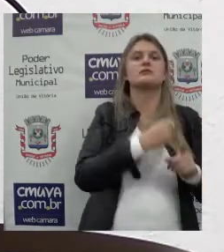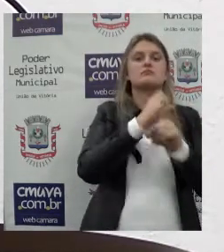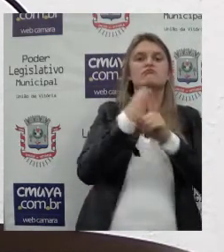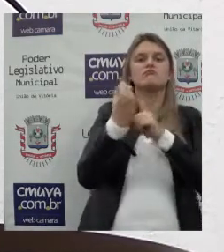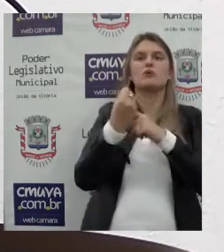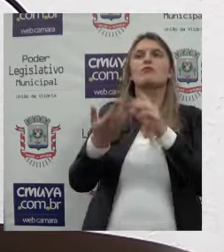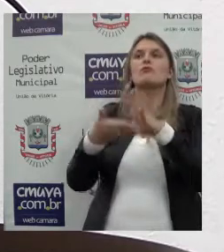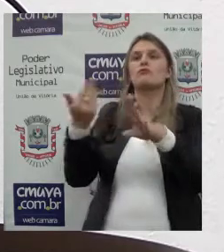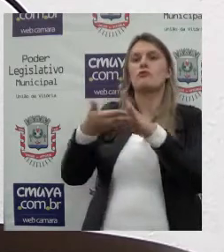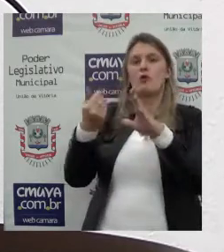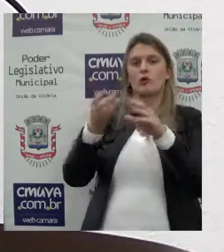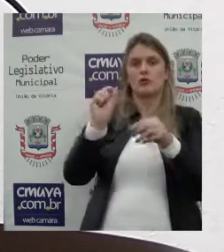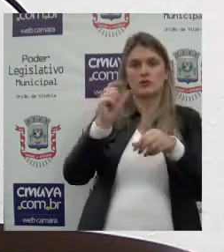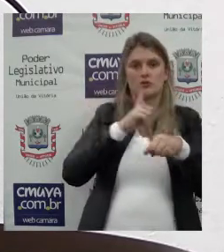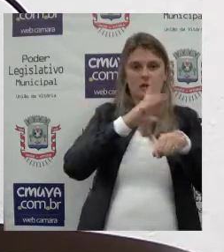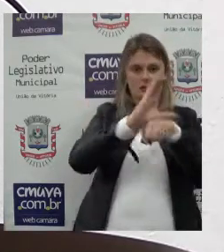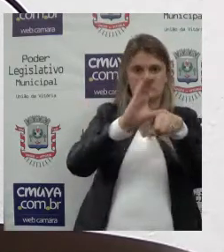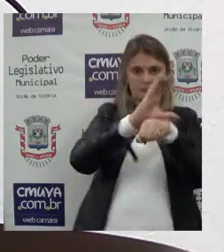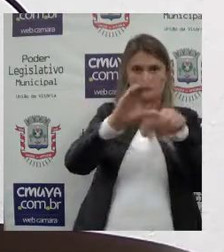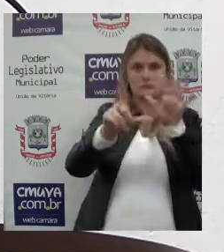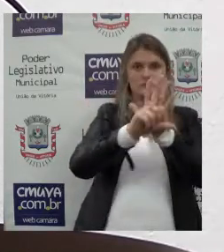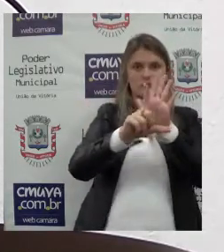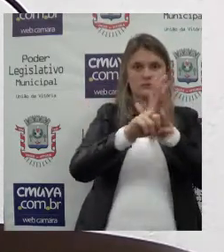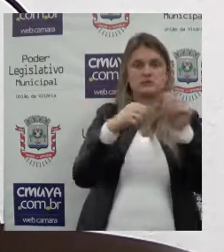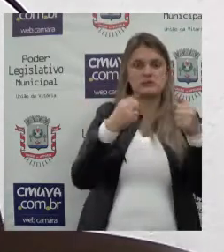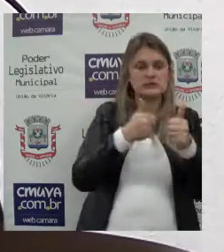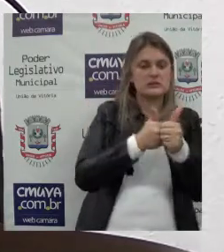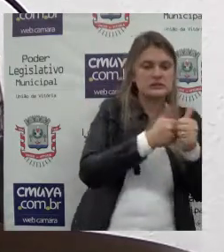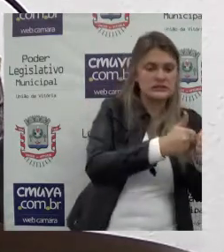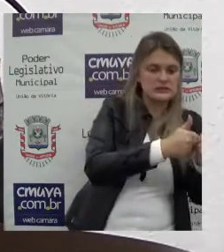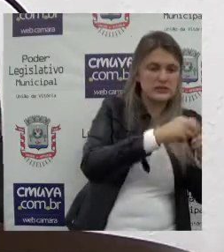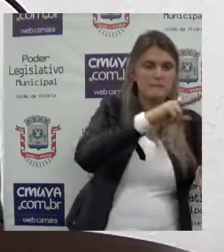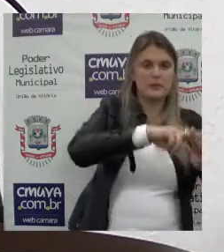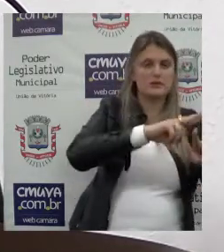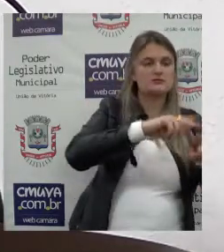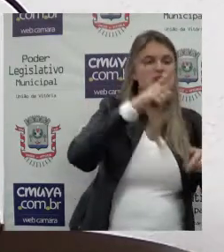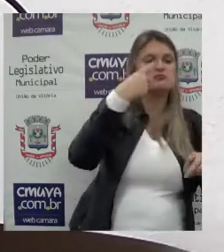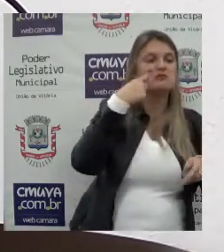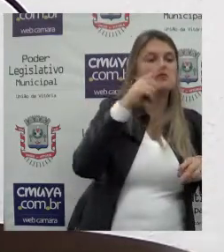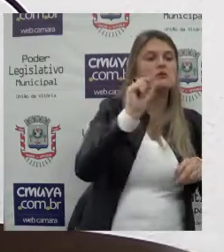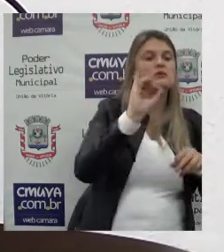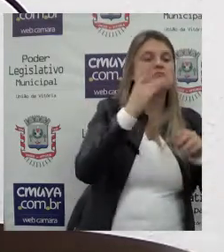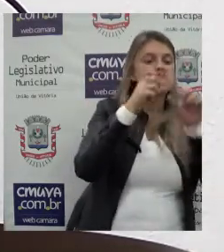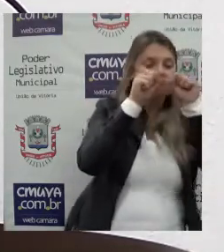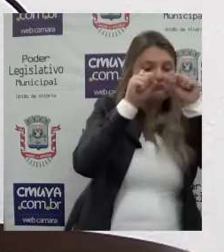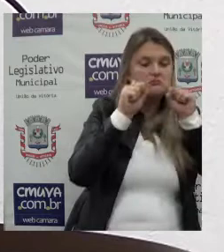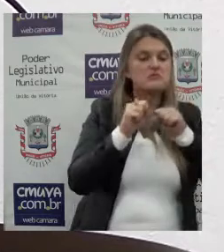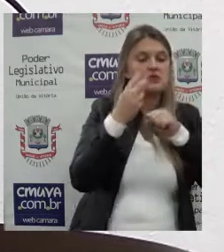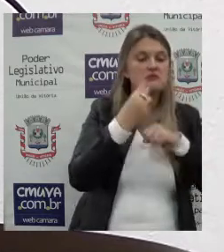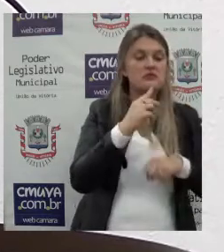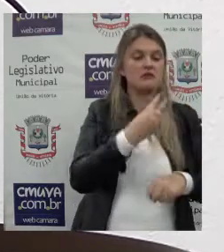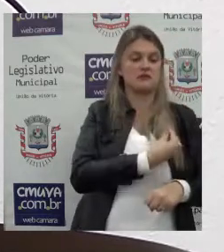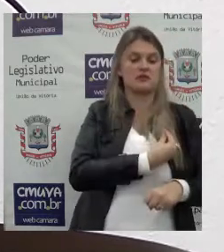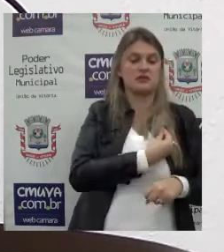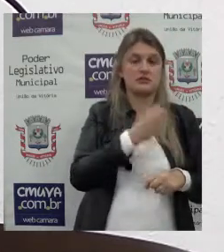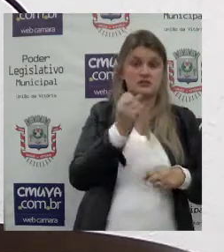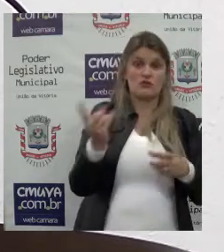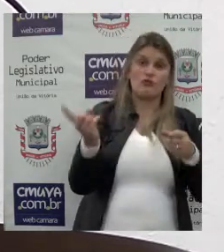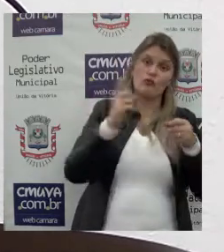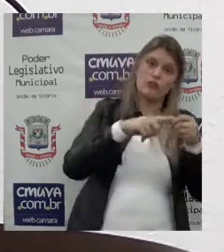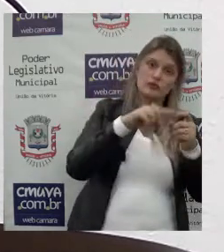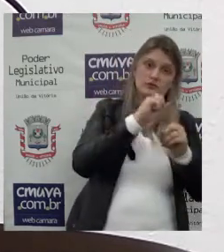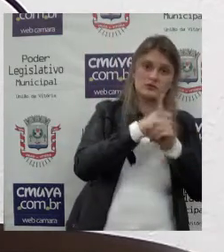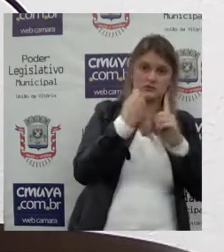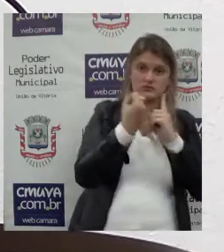vida social dela lá fora, aquilo que prevê na Constituição, nas legislação, onde que fala que tem que acompanhar o preso posteriormente. Será que ele vai se